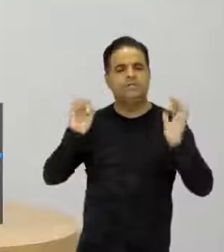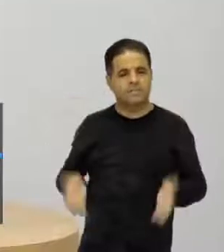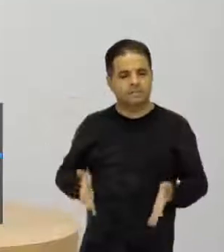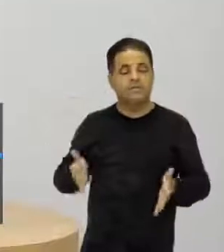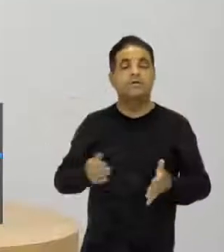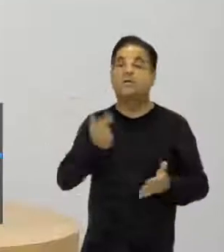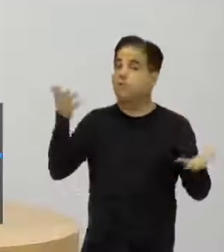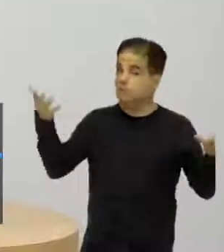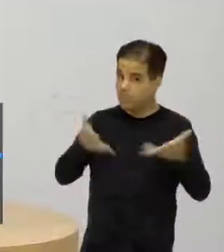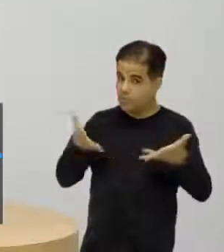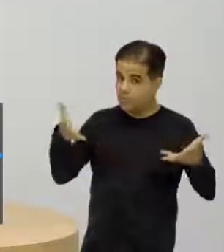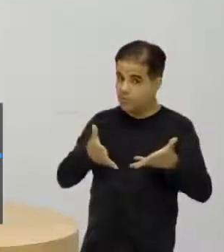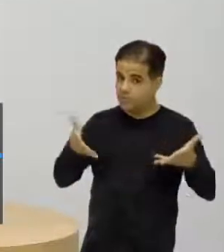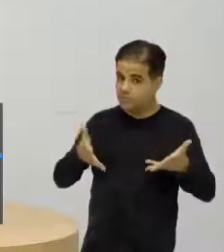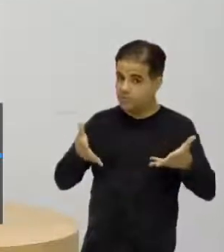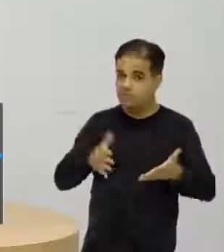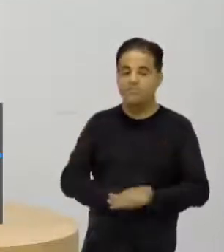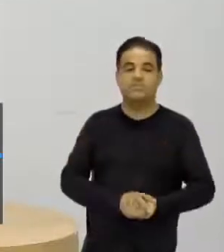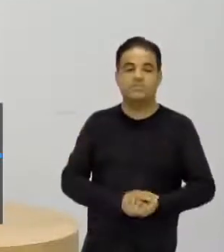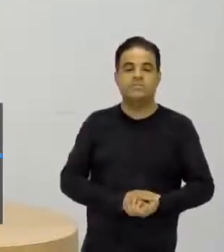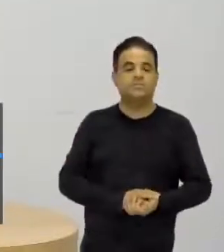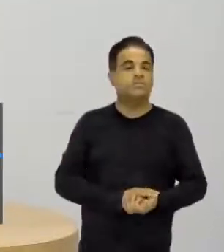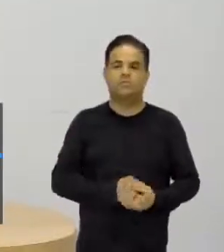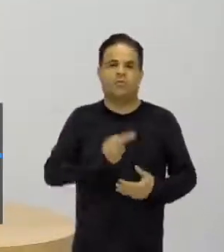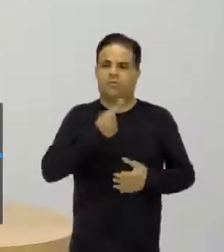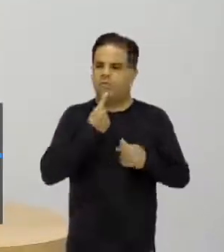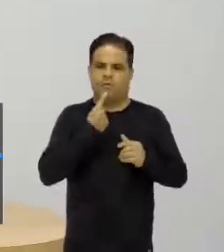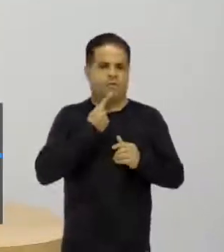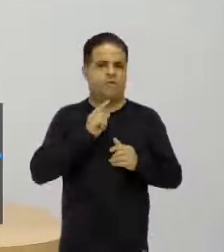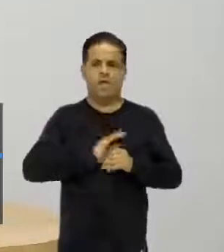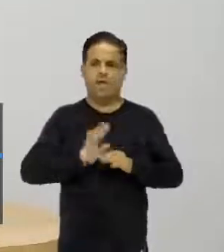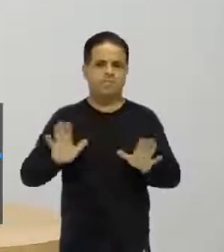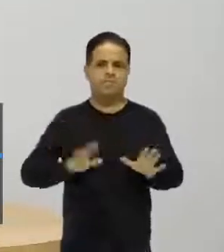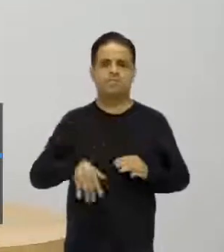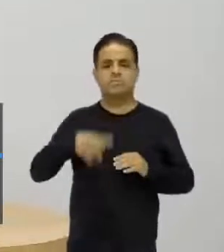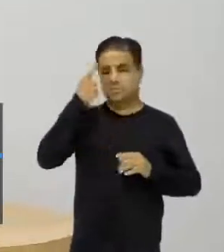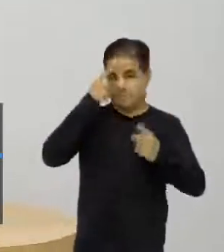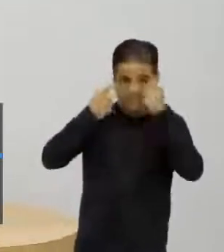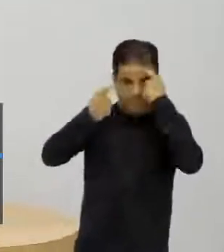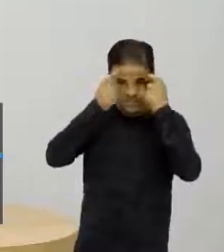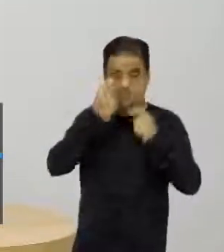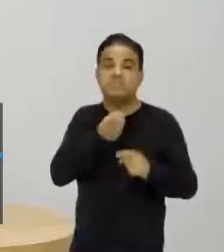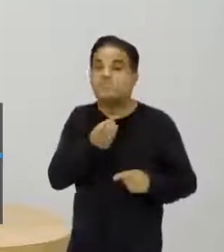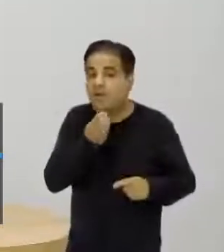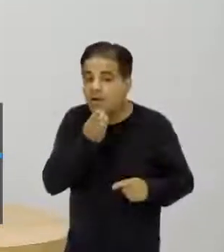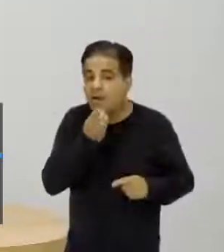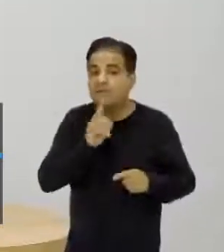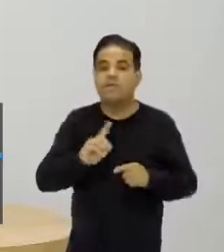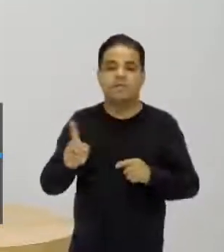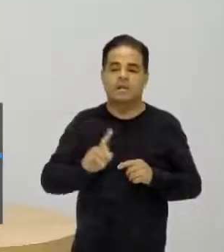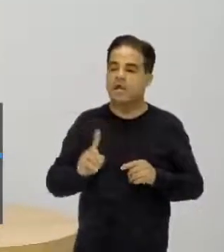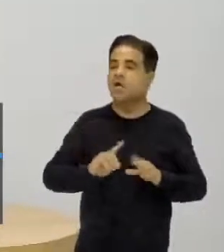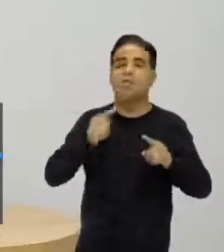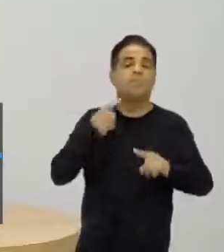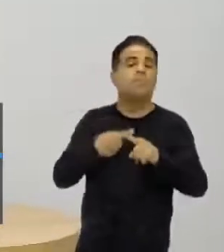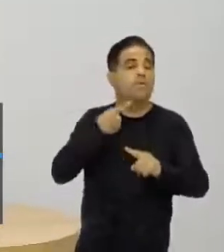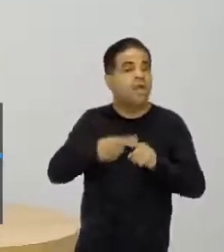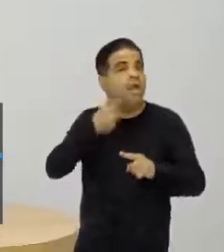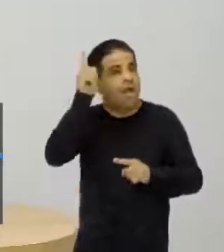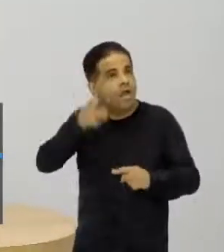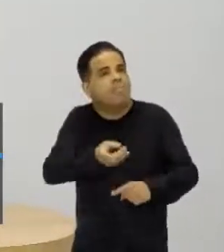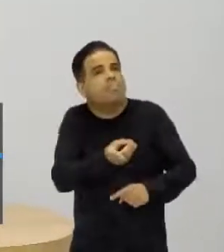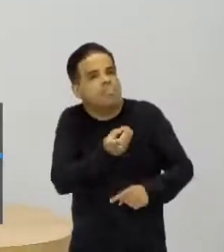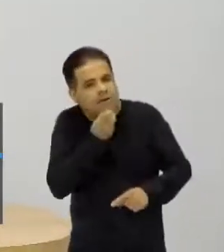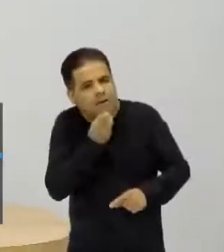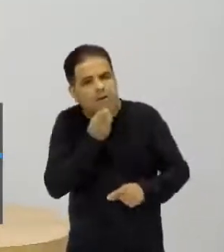Bacana. Hoje em dia, a gente não fala mais a respeito apenas das ideias de Darwin. Até porque